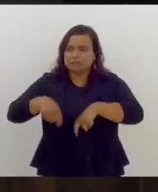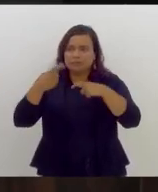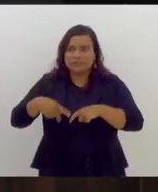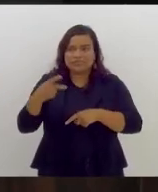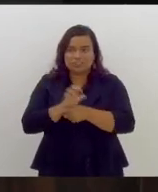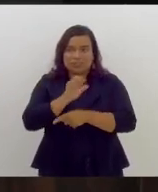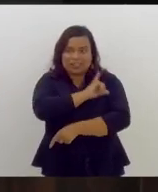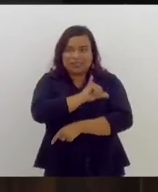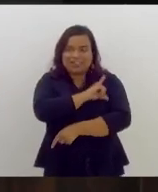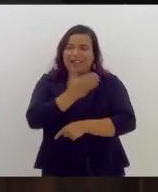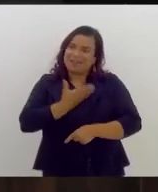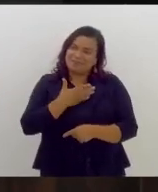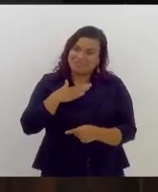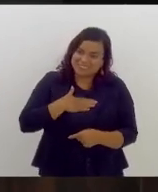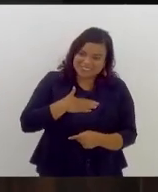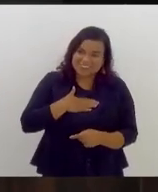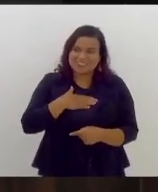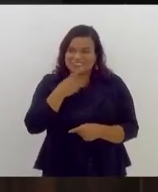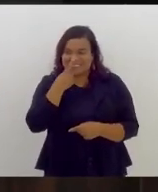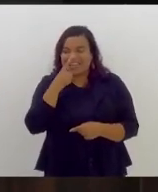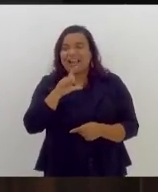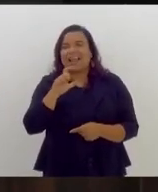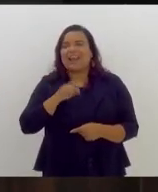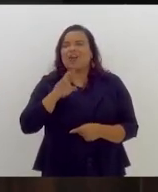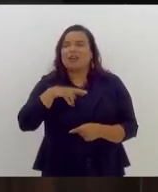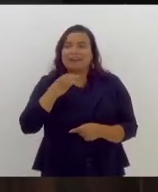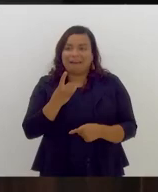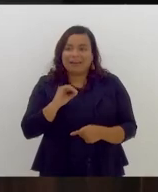meu amigo e meu xará, Leonardo Pinto.